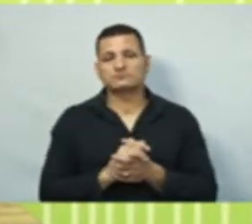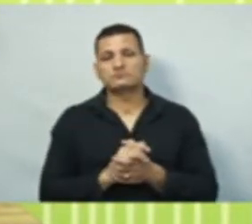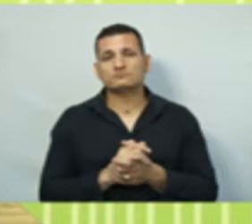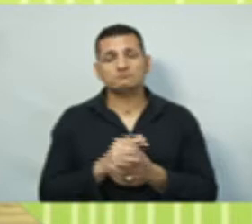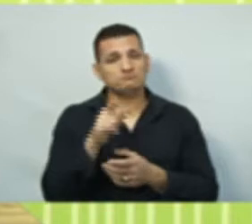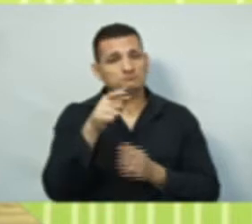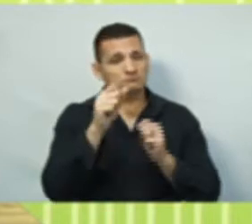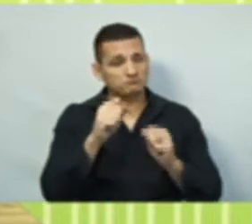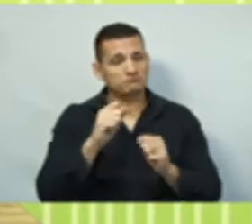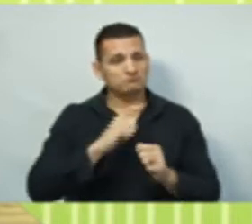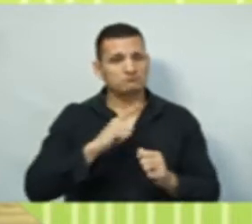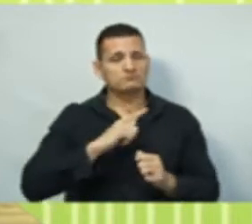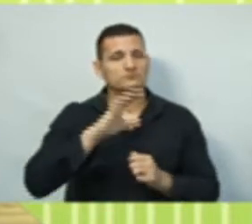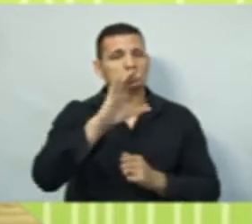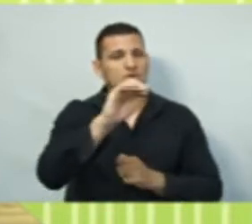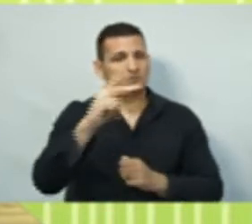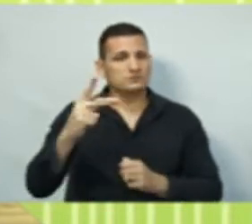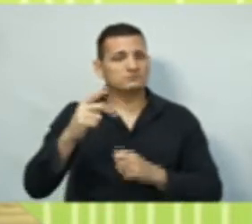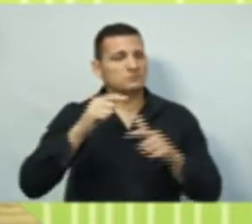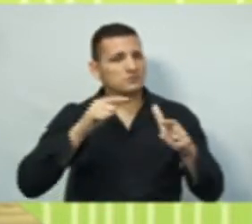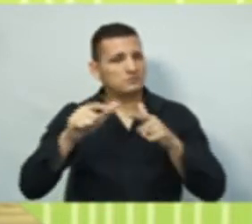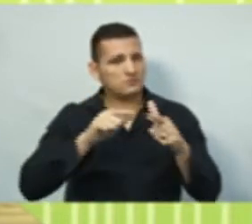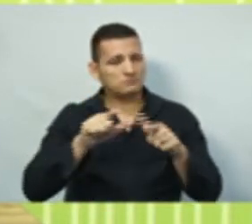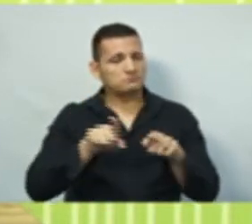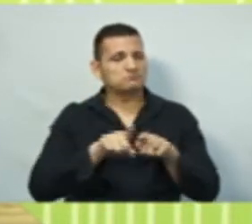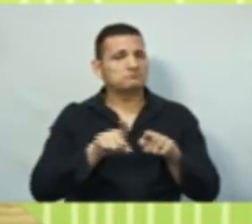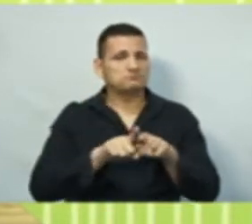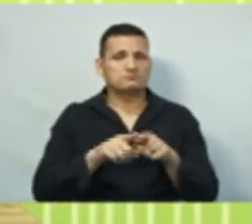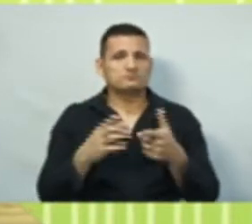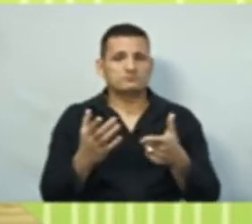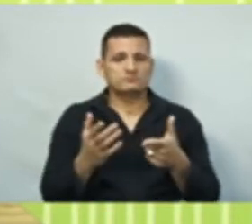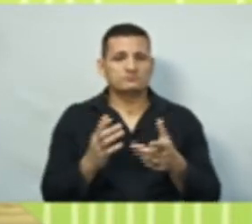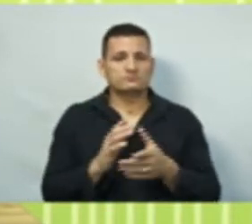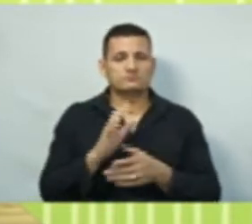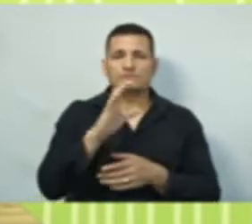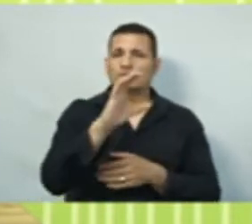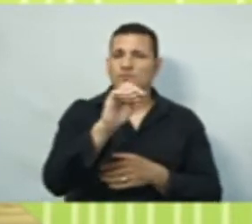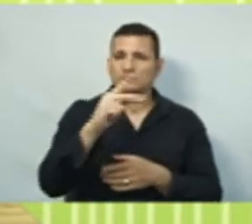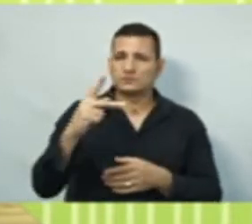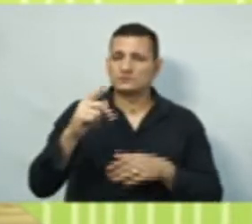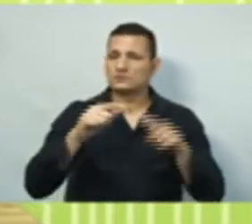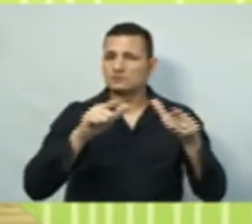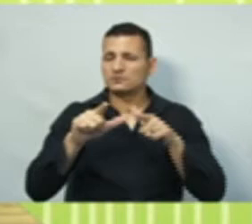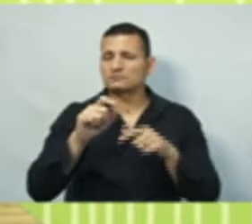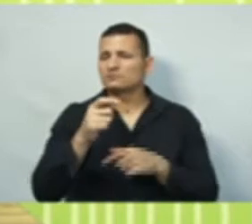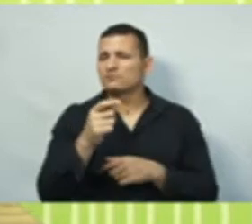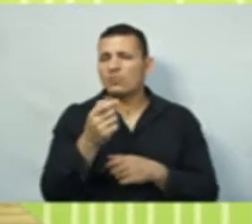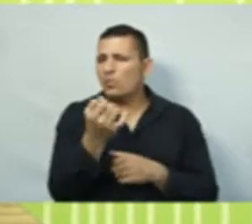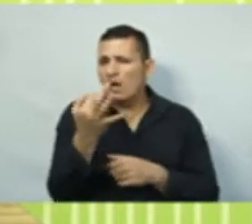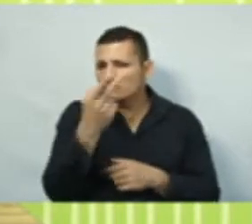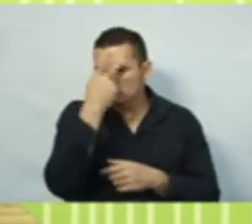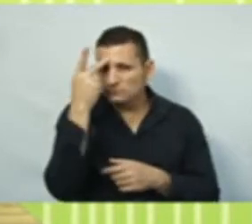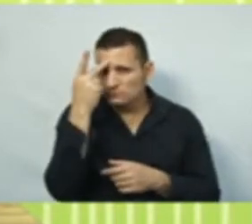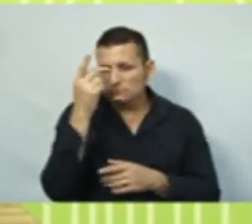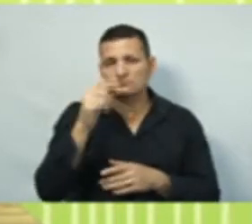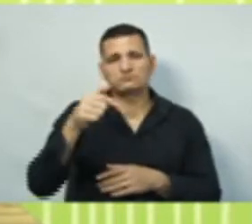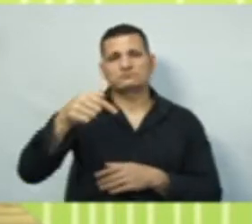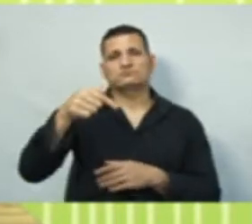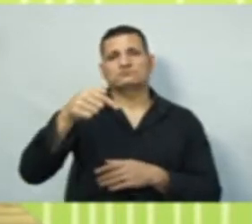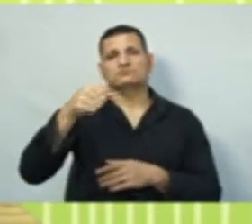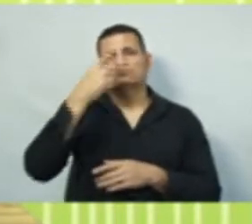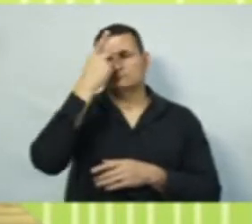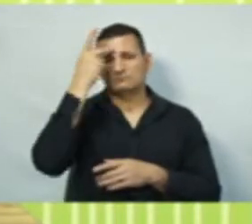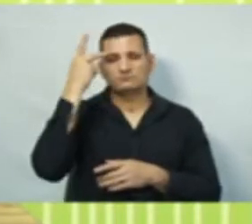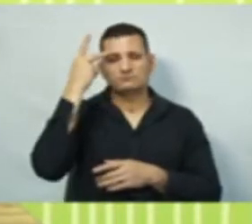Você pode ter uma cooperativa de trabalho aí próximo de você. Uma cooperativa de trabalho precisa de quanto? 7 pessoas.